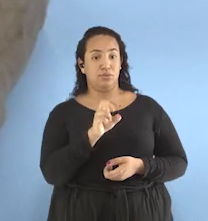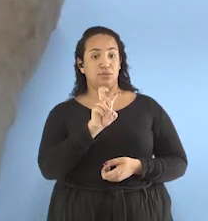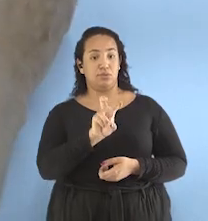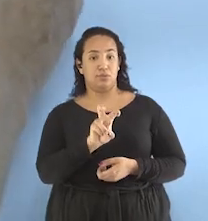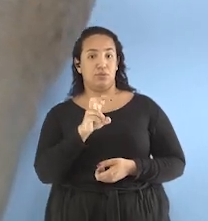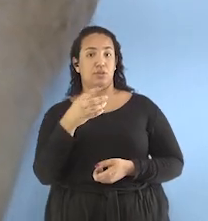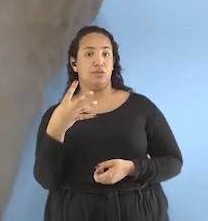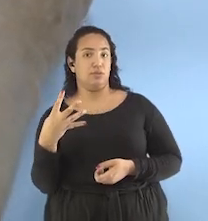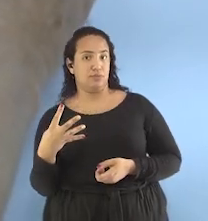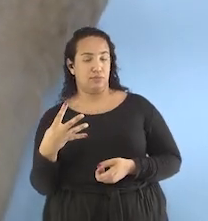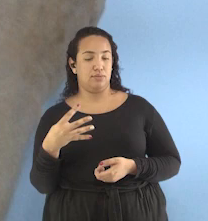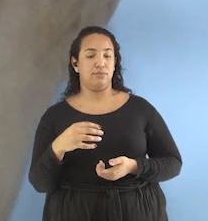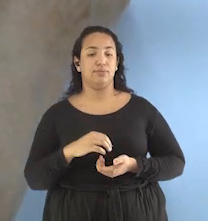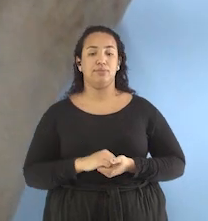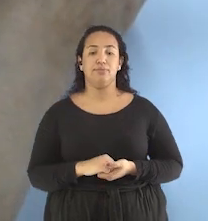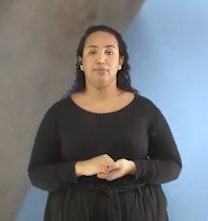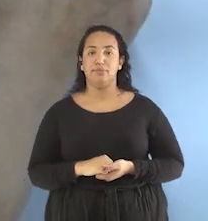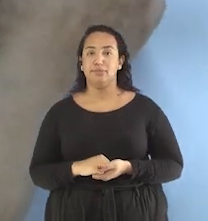2,54,